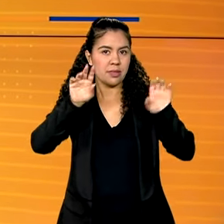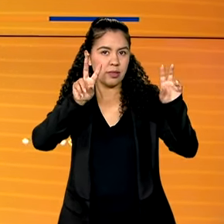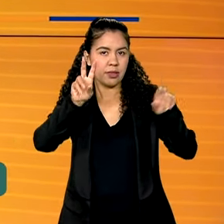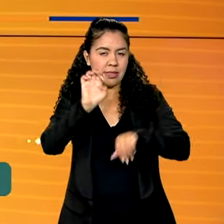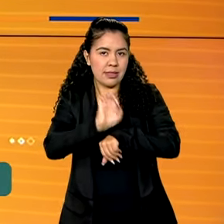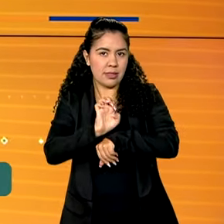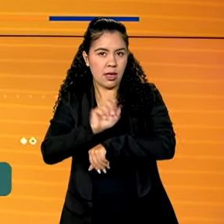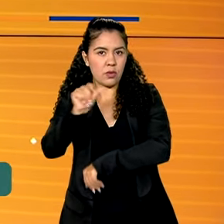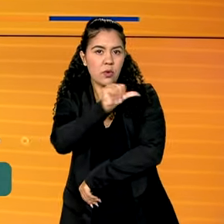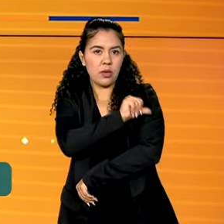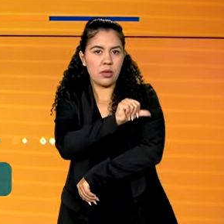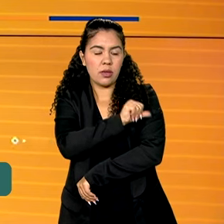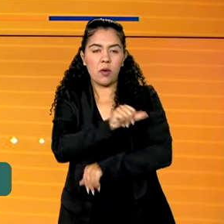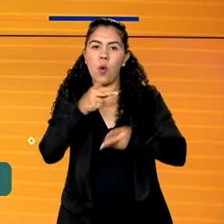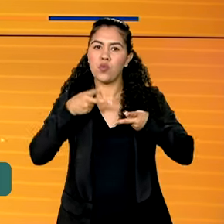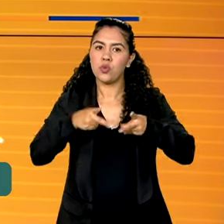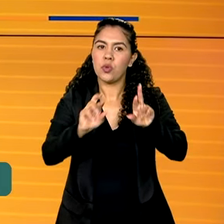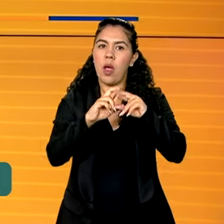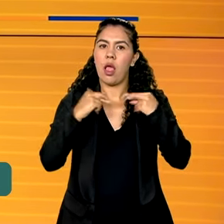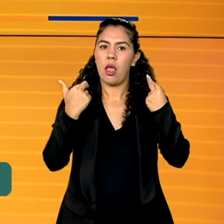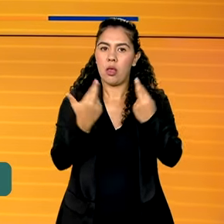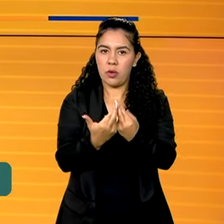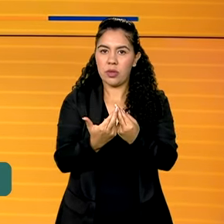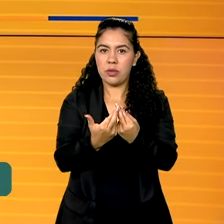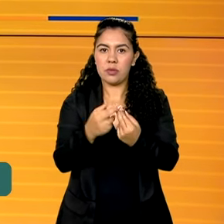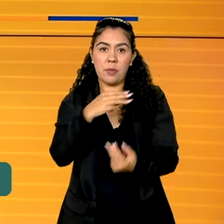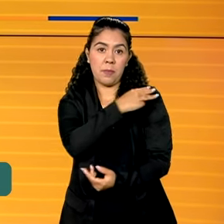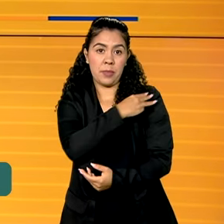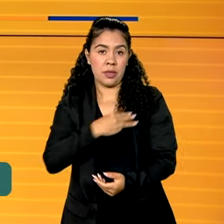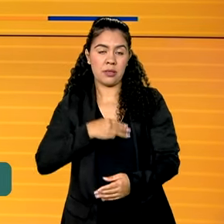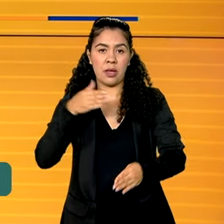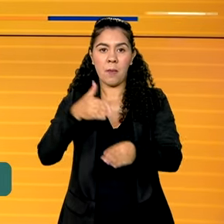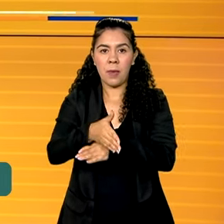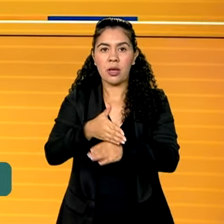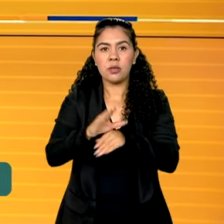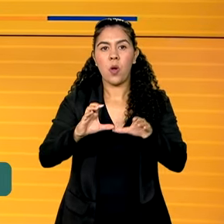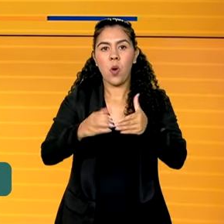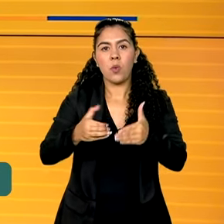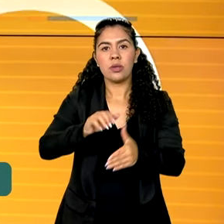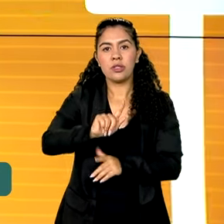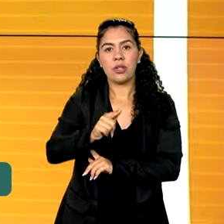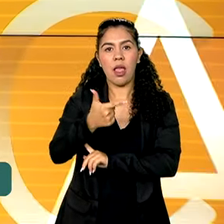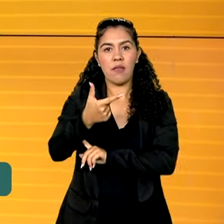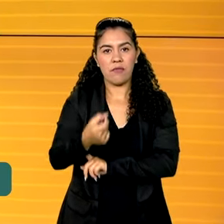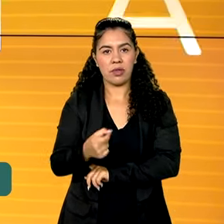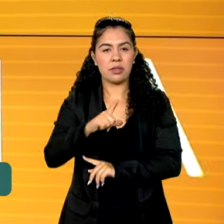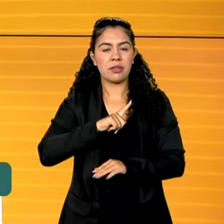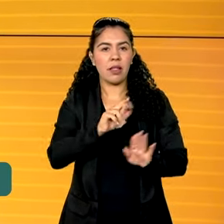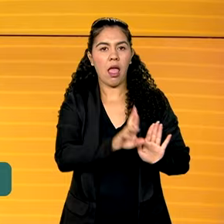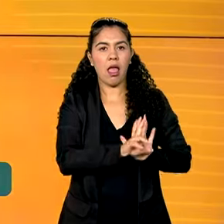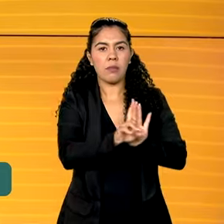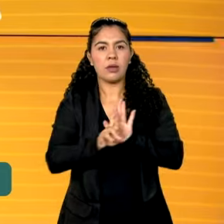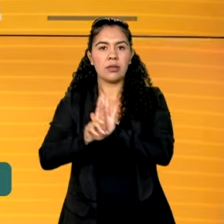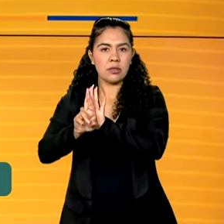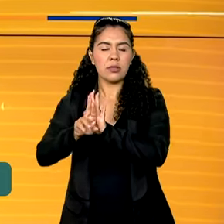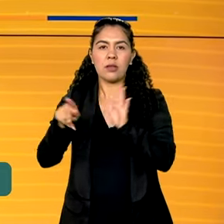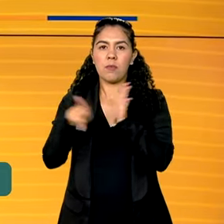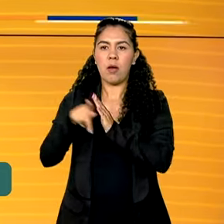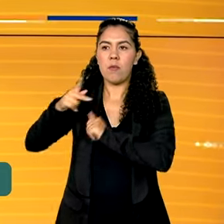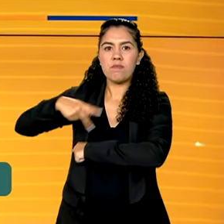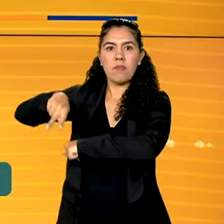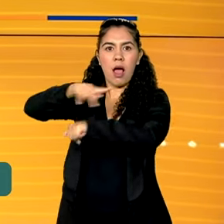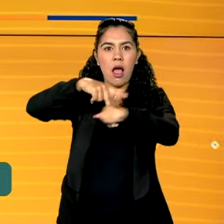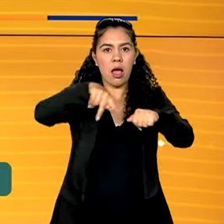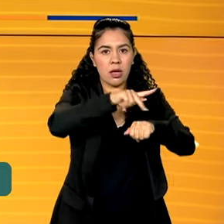reuniões entre os ministros dos países que participam do G20, grupo formado pelas maiores economias do mundo. Nesta